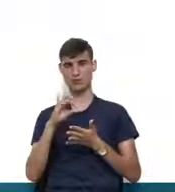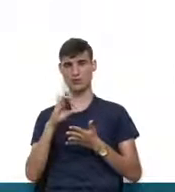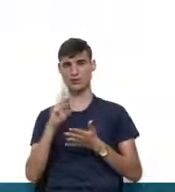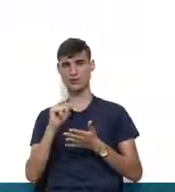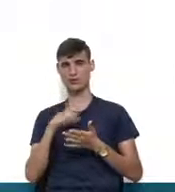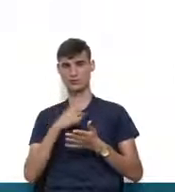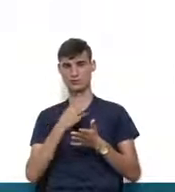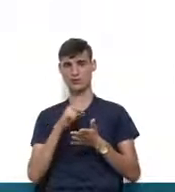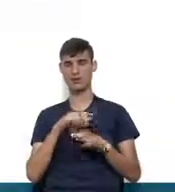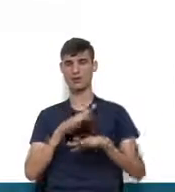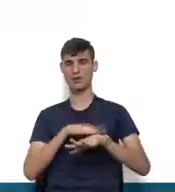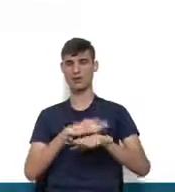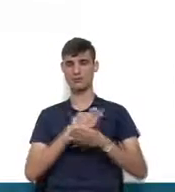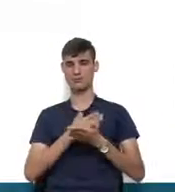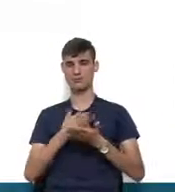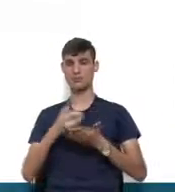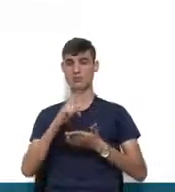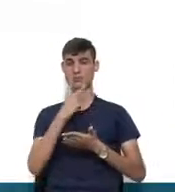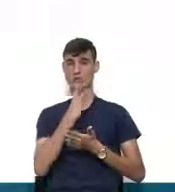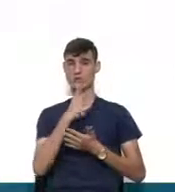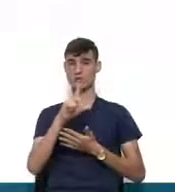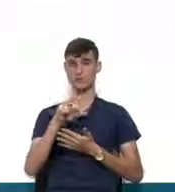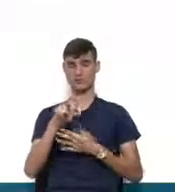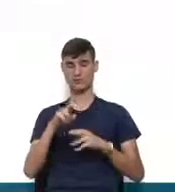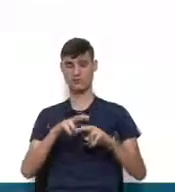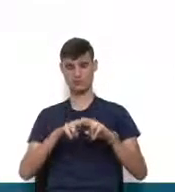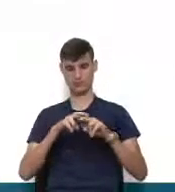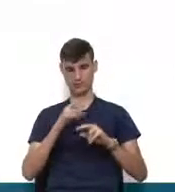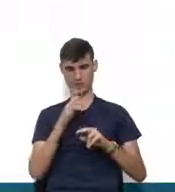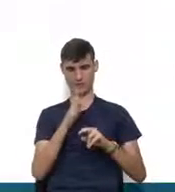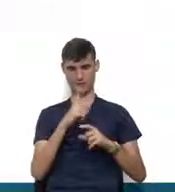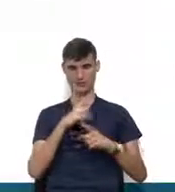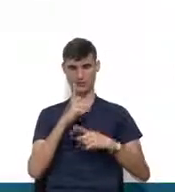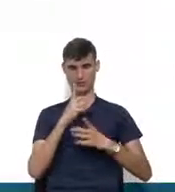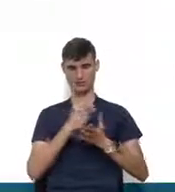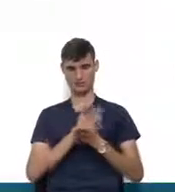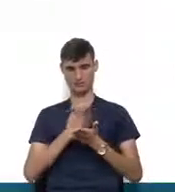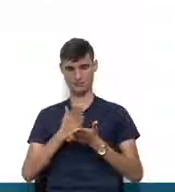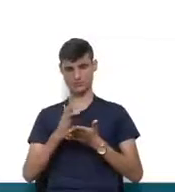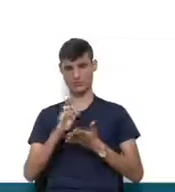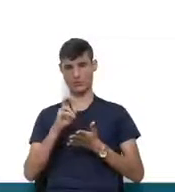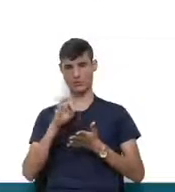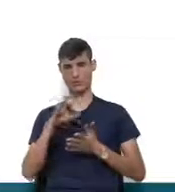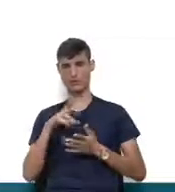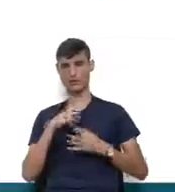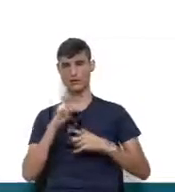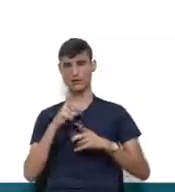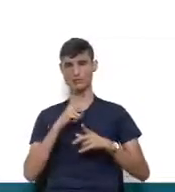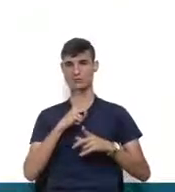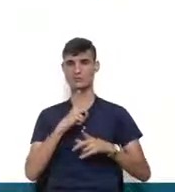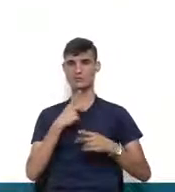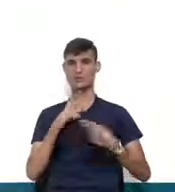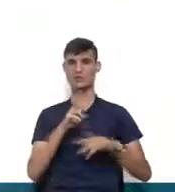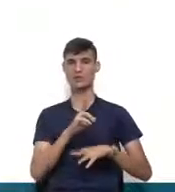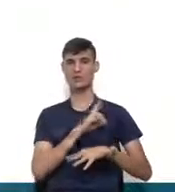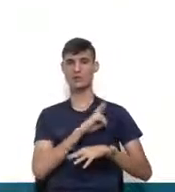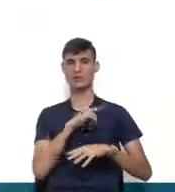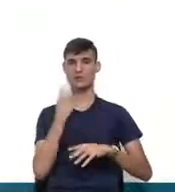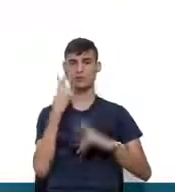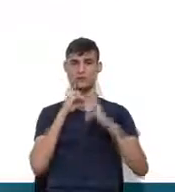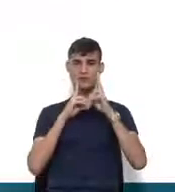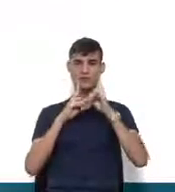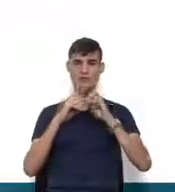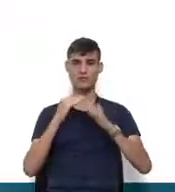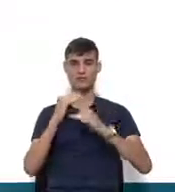período 2L. Então, f tem uma série de Fourier, que é essa representação que nós estávamos